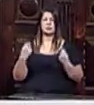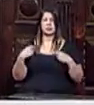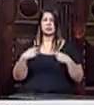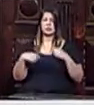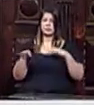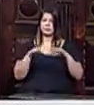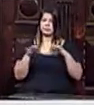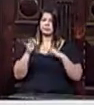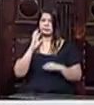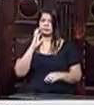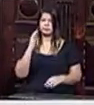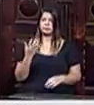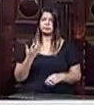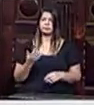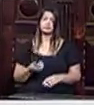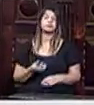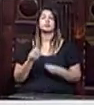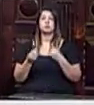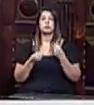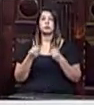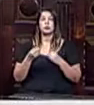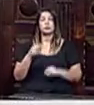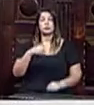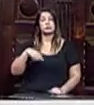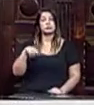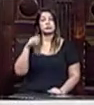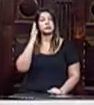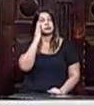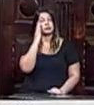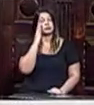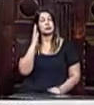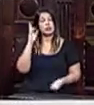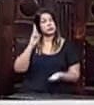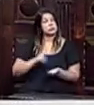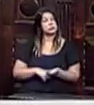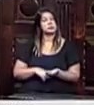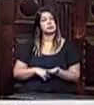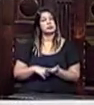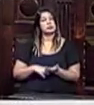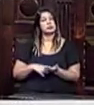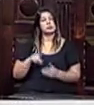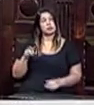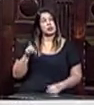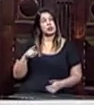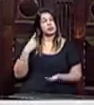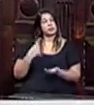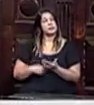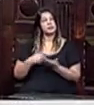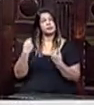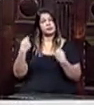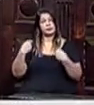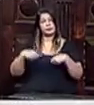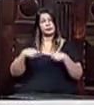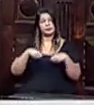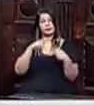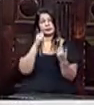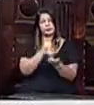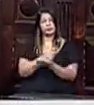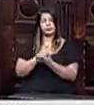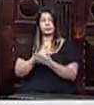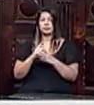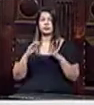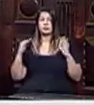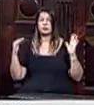contrapartida. Como que deve ser assumido o compromisso de pagar tudo aquilo que é